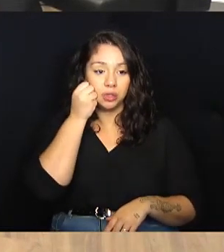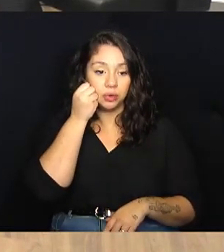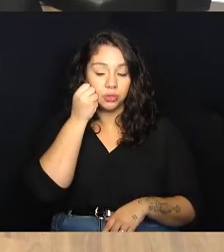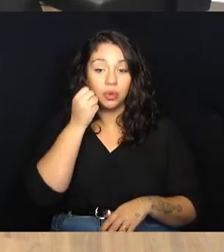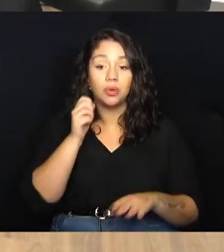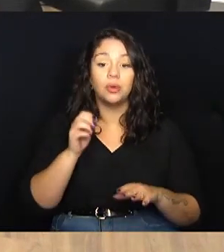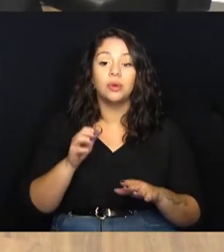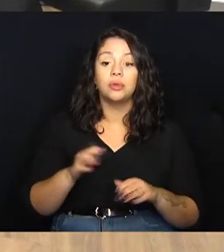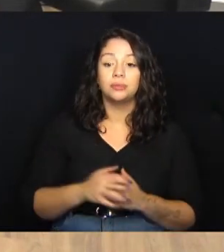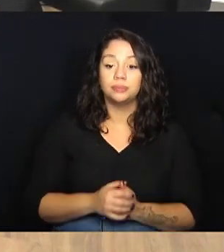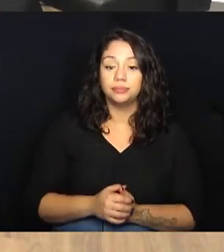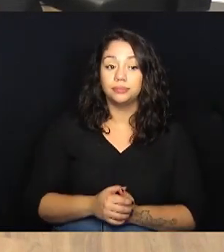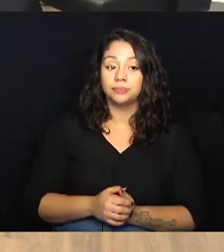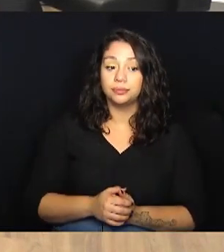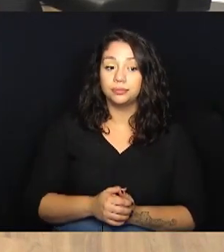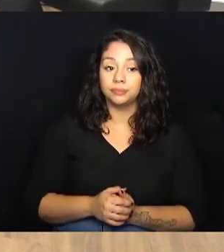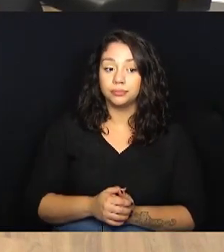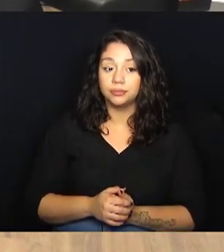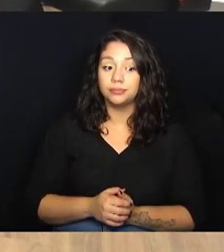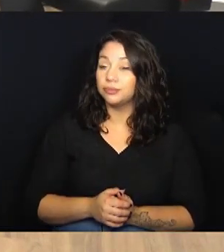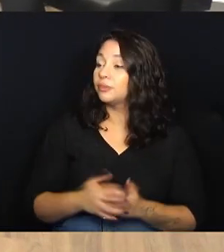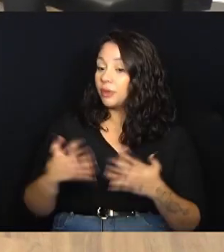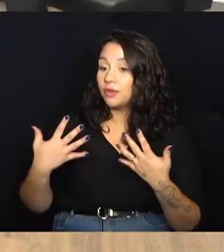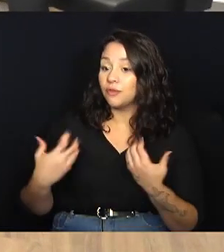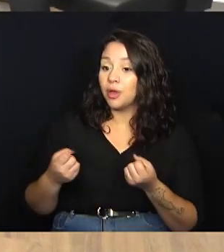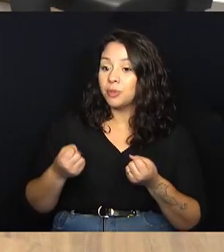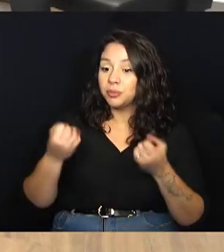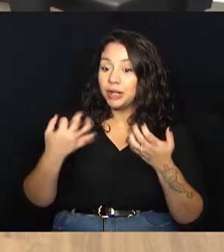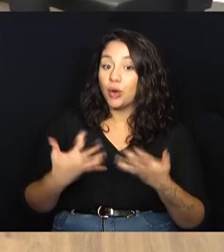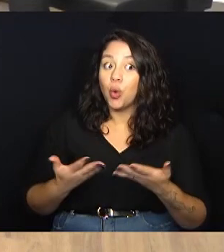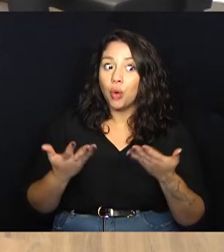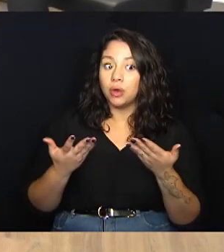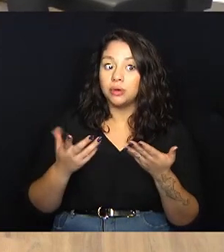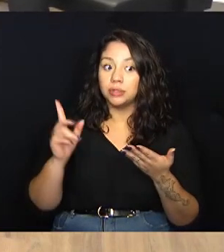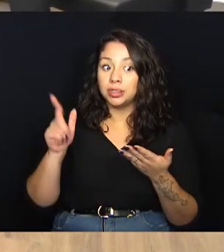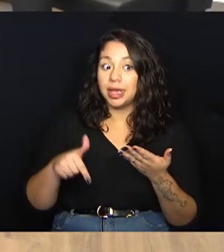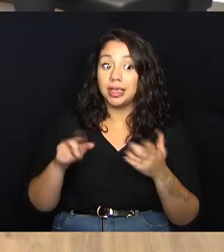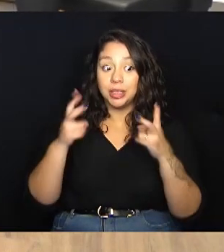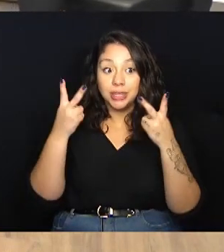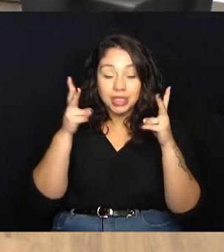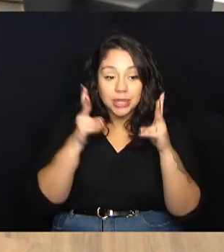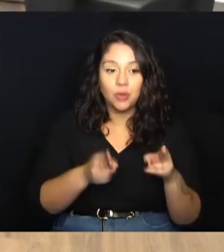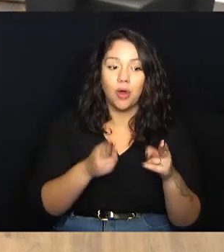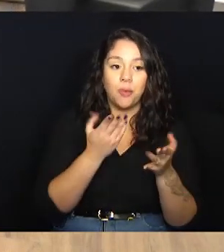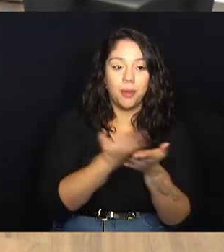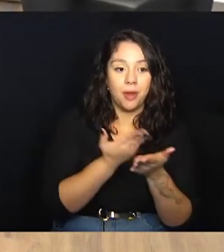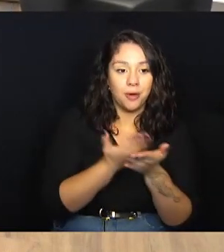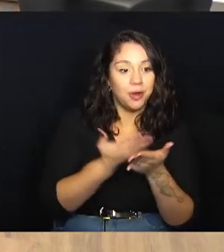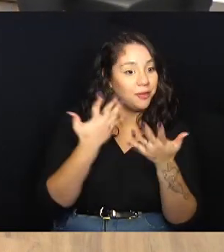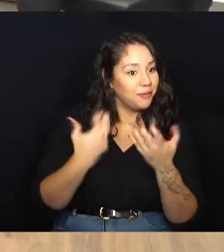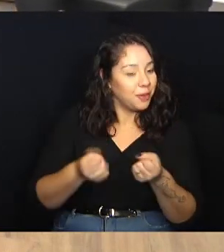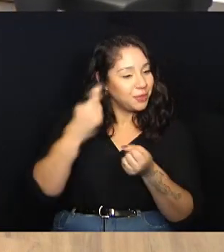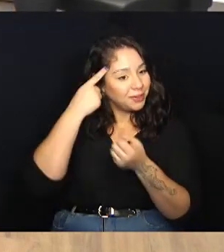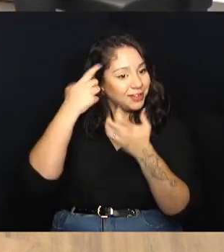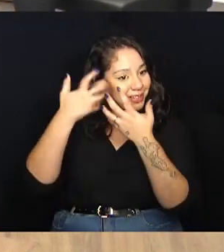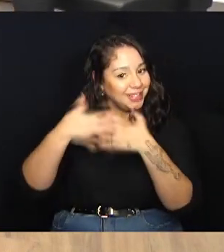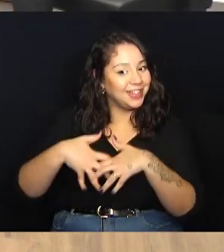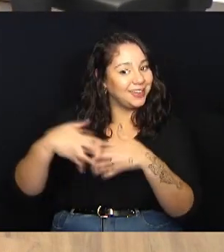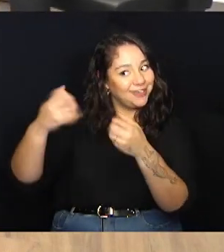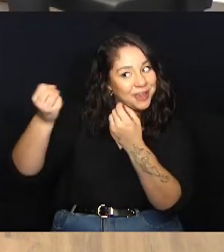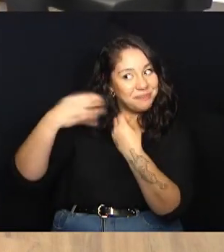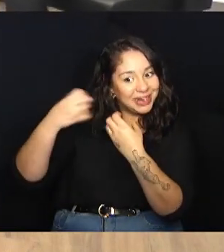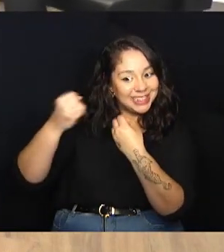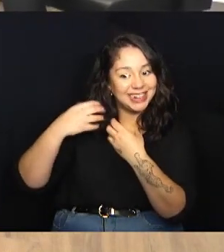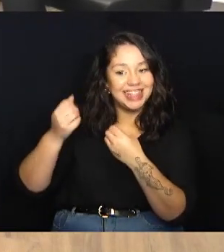então vamos fazer de conta que é uma aula. Vamos pensar assim, Zezé, e você vai nos ensinar bastante